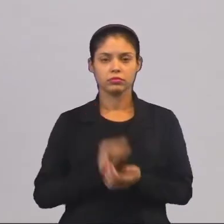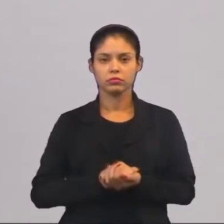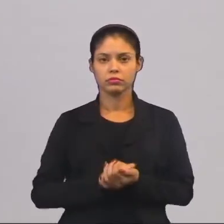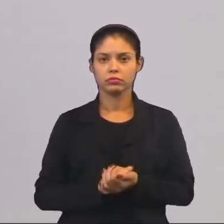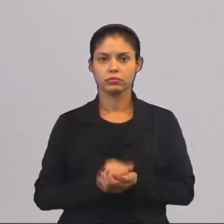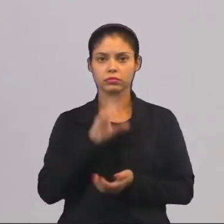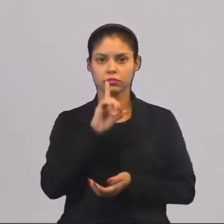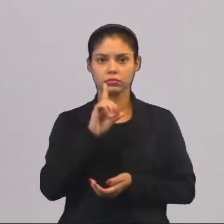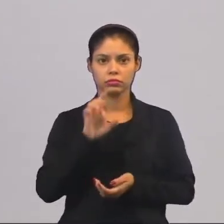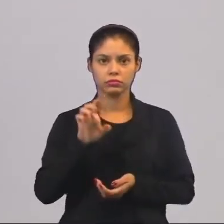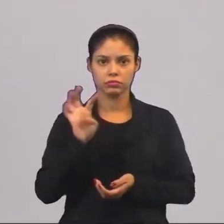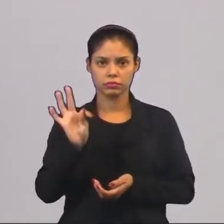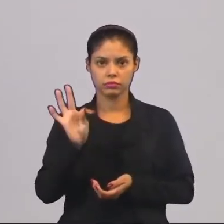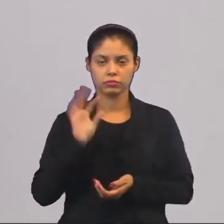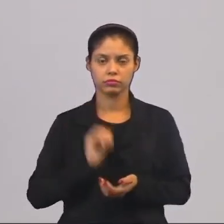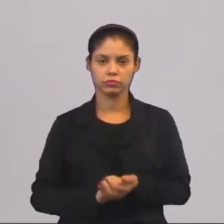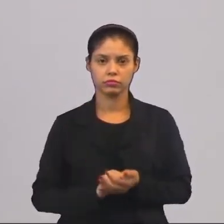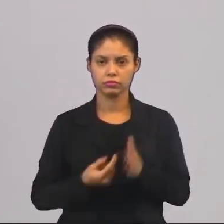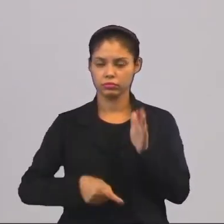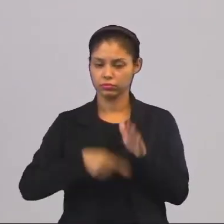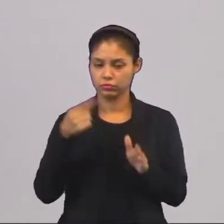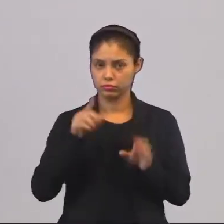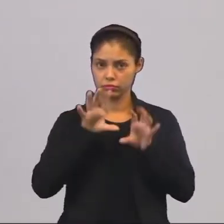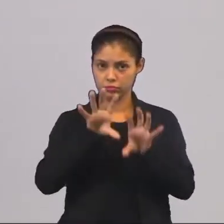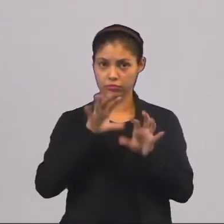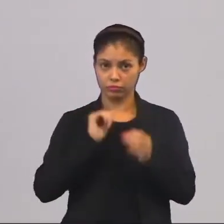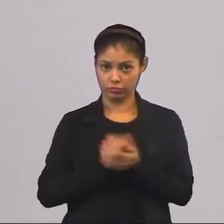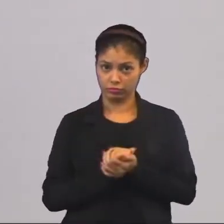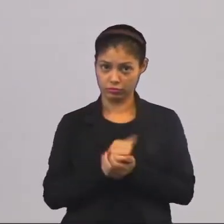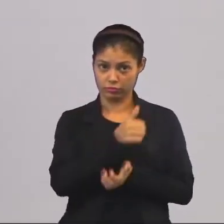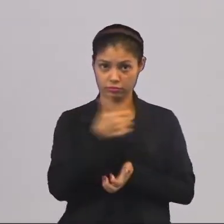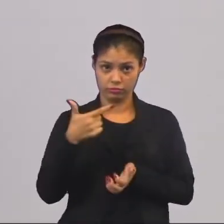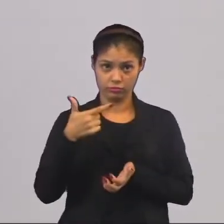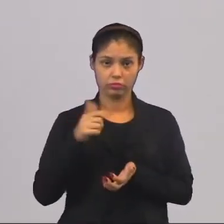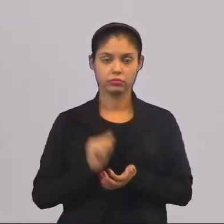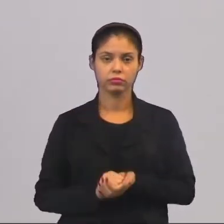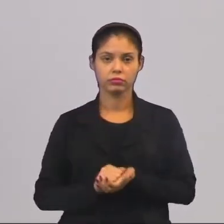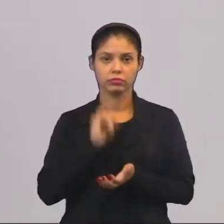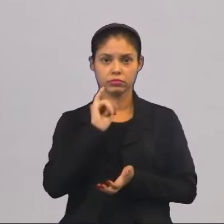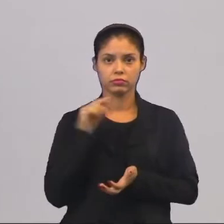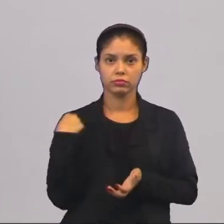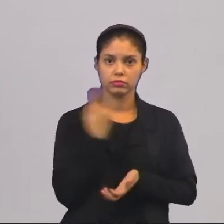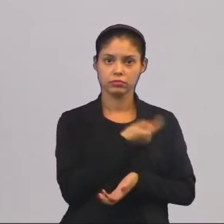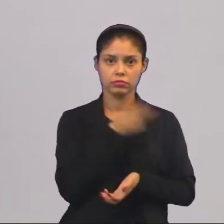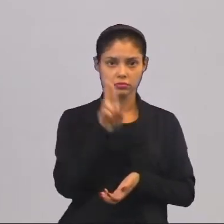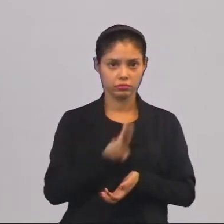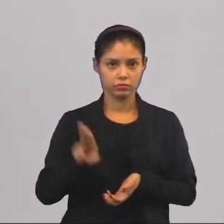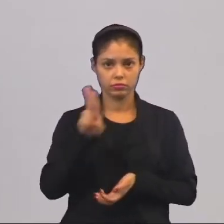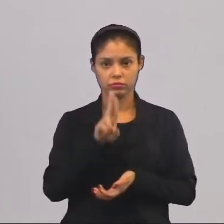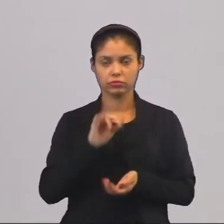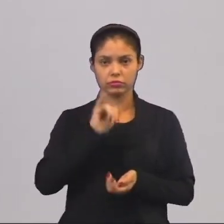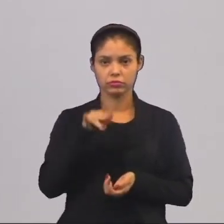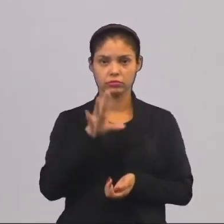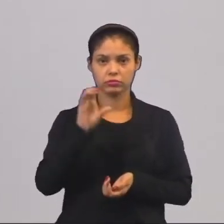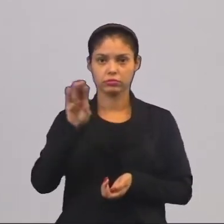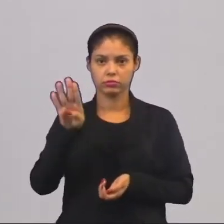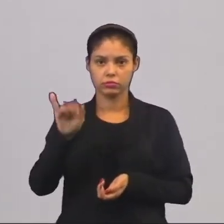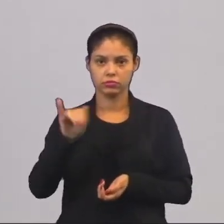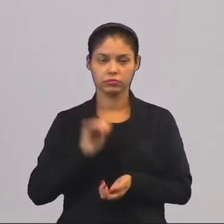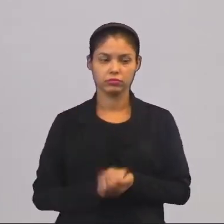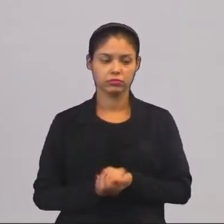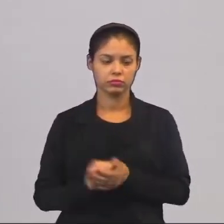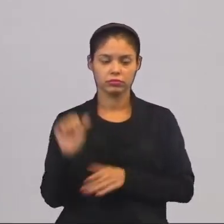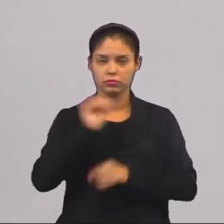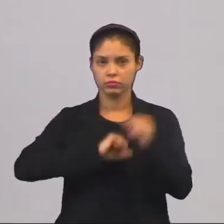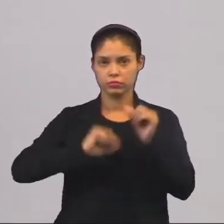do determinante, no primeiro momento, ele é 12. Se nós usarmos o Teorema de Jacobi e